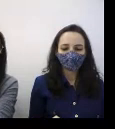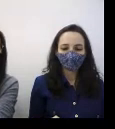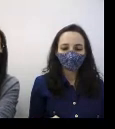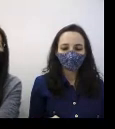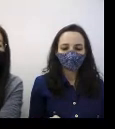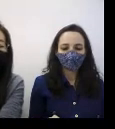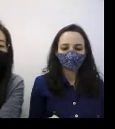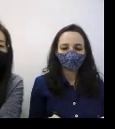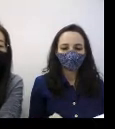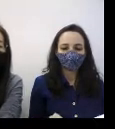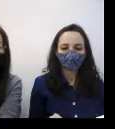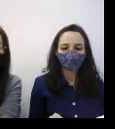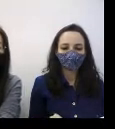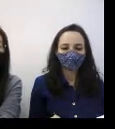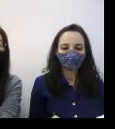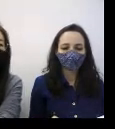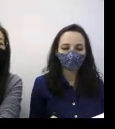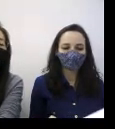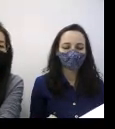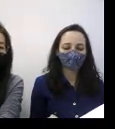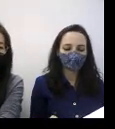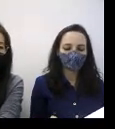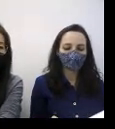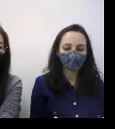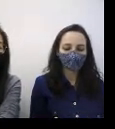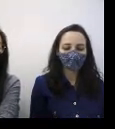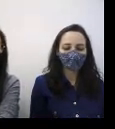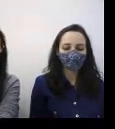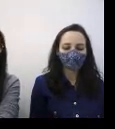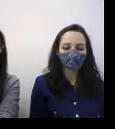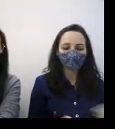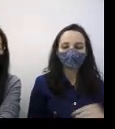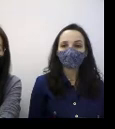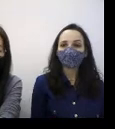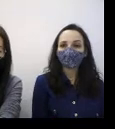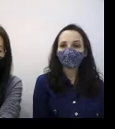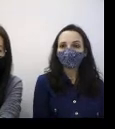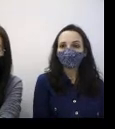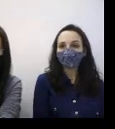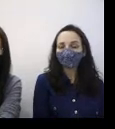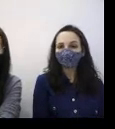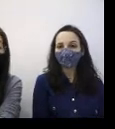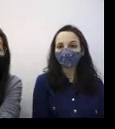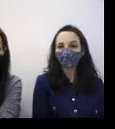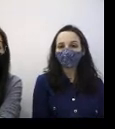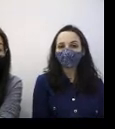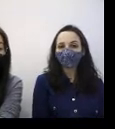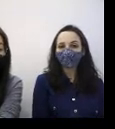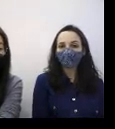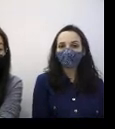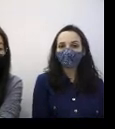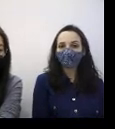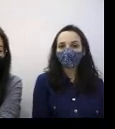um limite muito tênue, né, entre a tristeza e a depressão. Mas existe